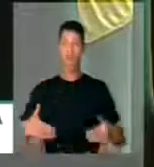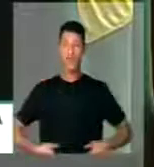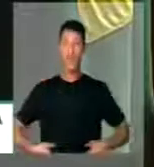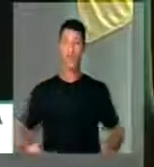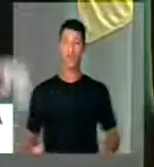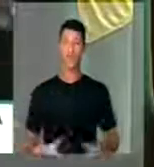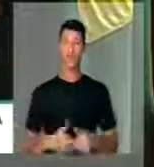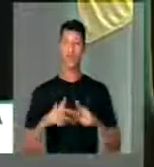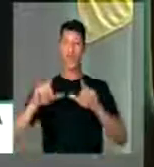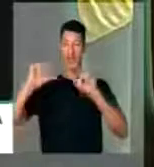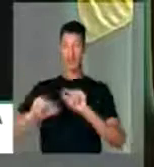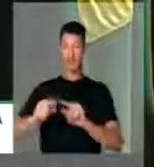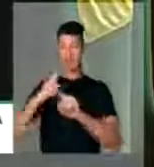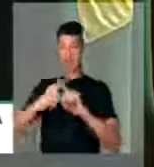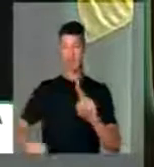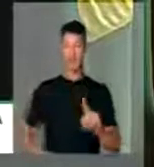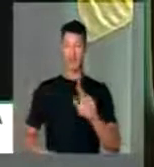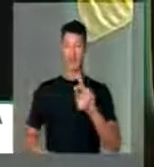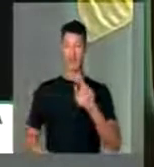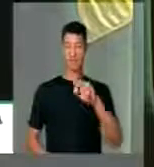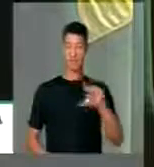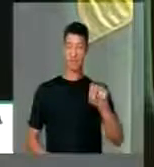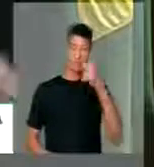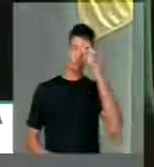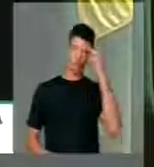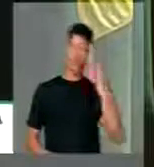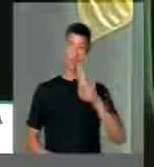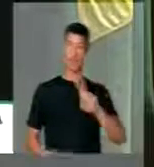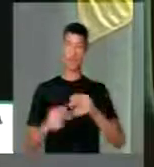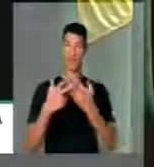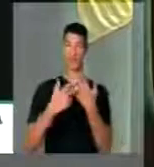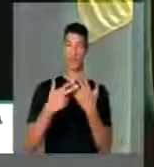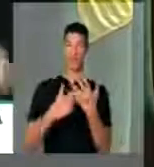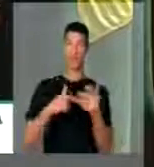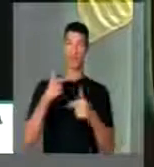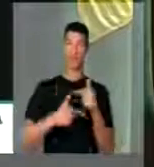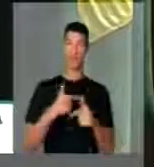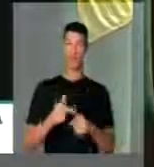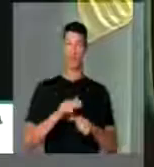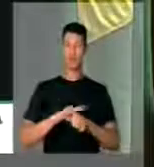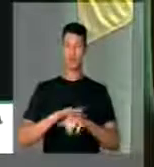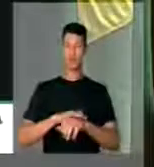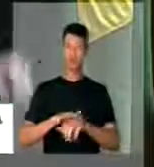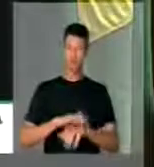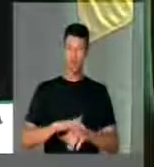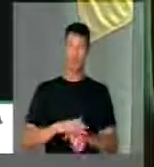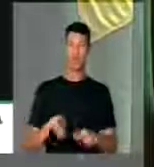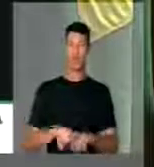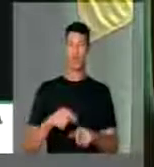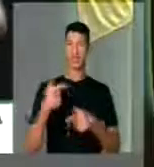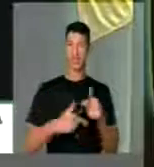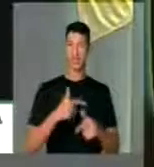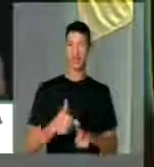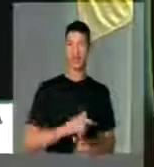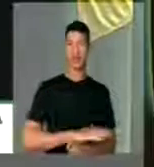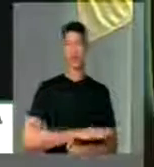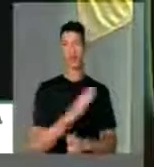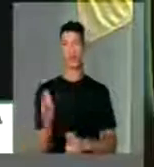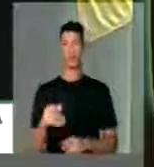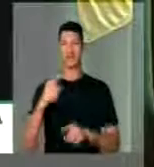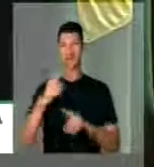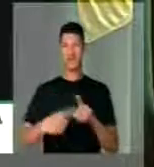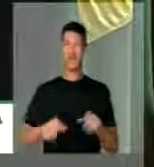fome, quando reduz a metade a pensão das viúvas. Quer condenar os trabalhadores com doenças ocupacionais a trabalhar também,